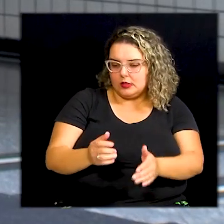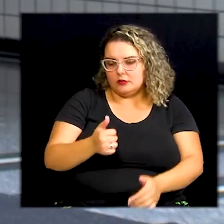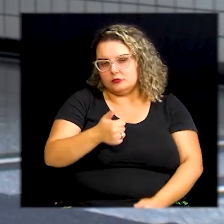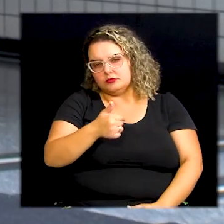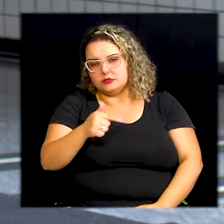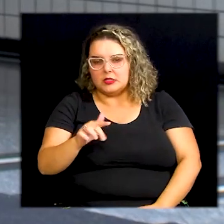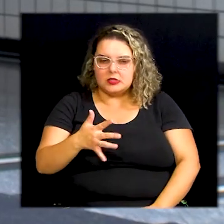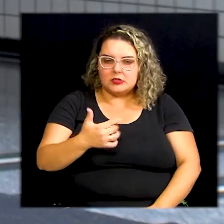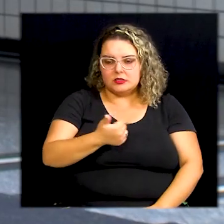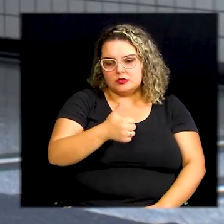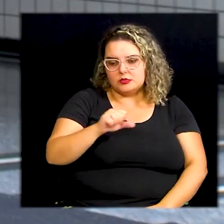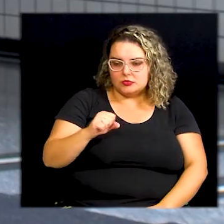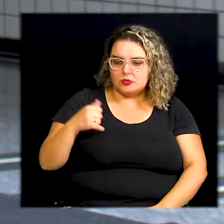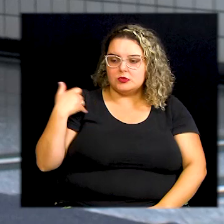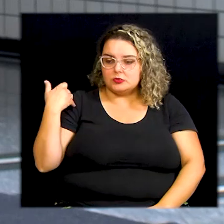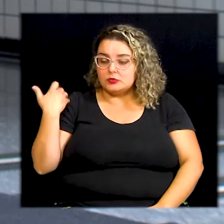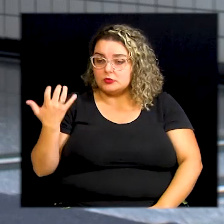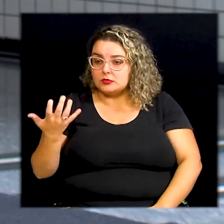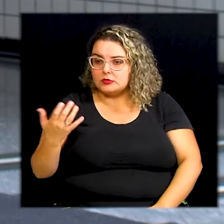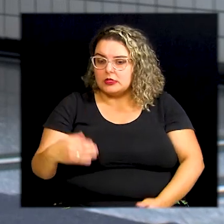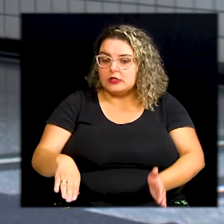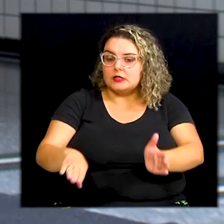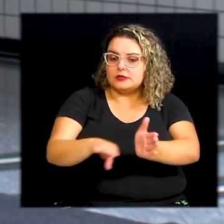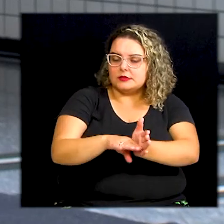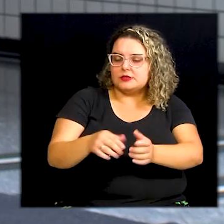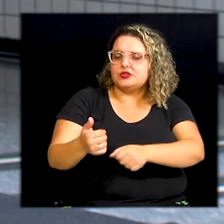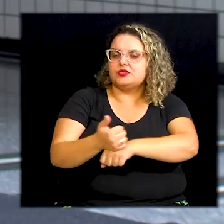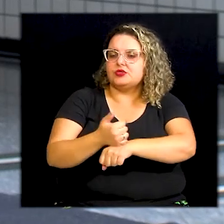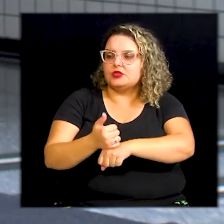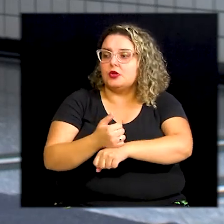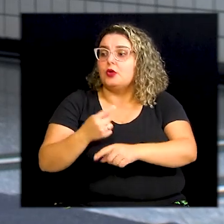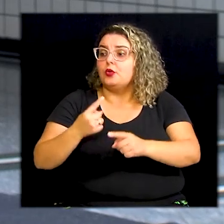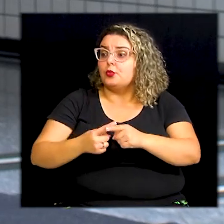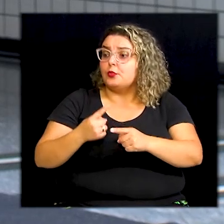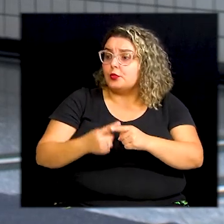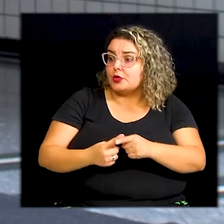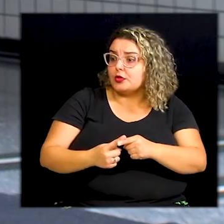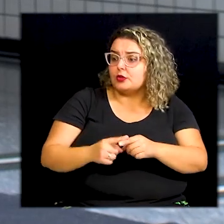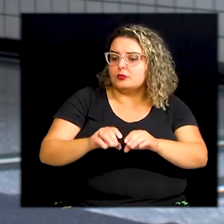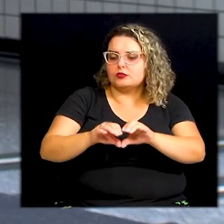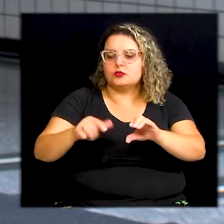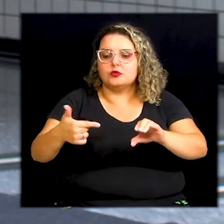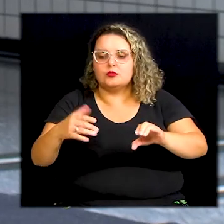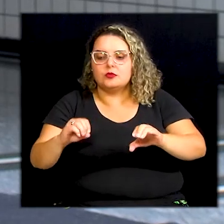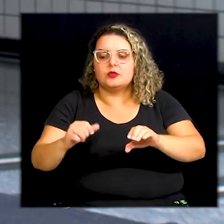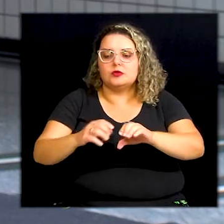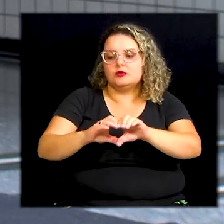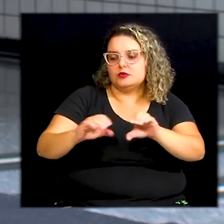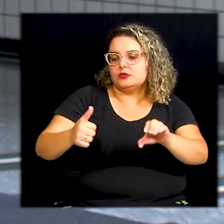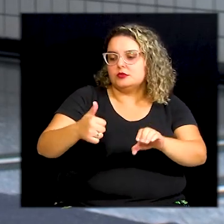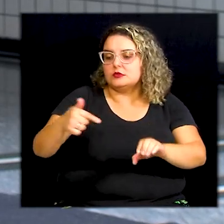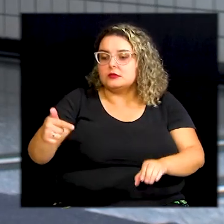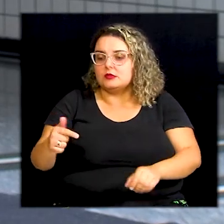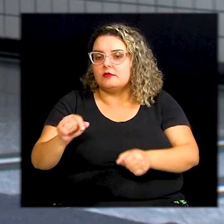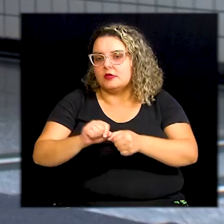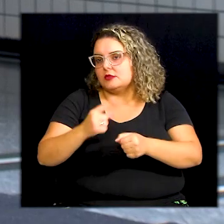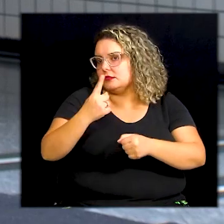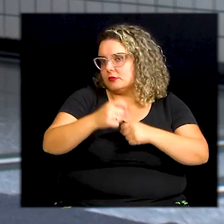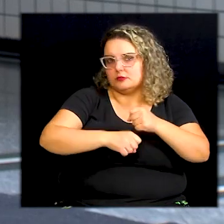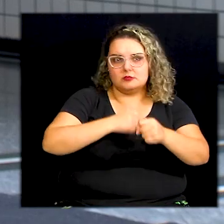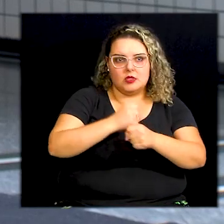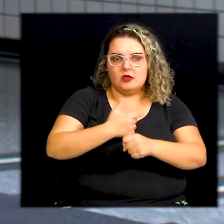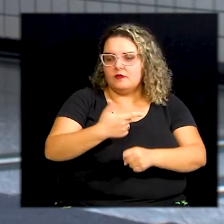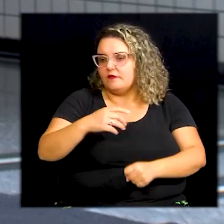com 17, 18 anos e essa chegada ao profissional. Porque um sub-20, um sub-17 faz em um